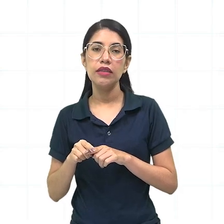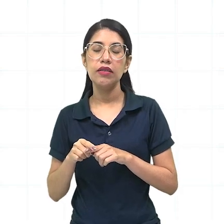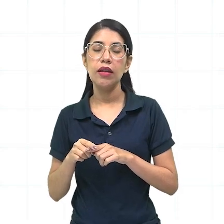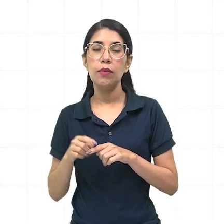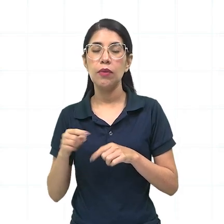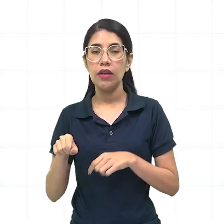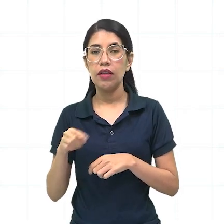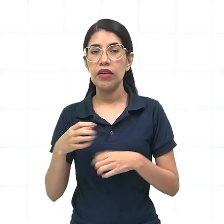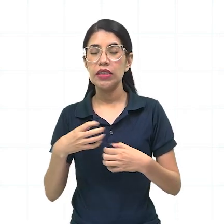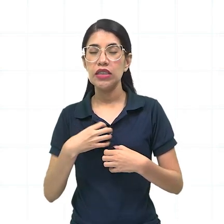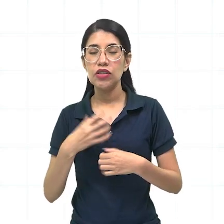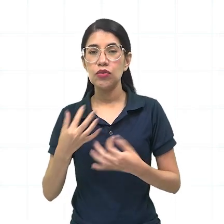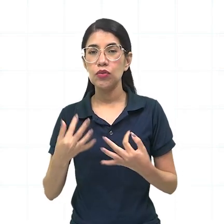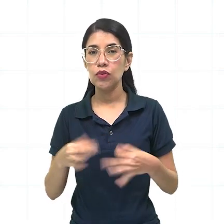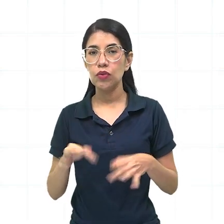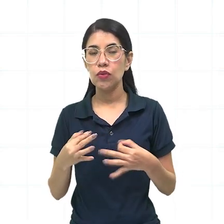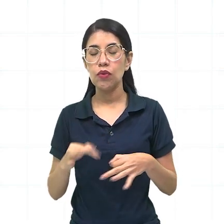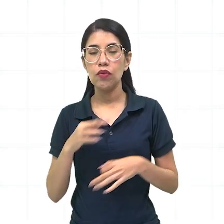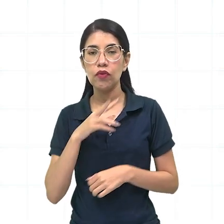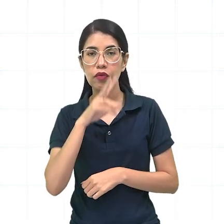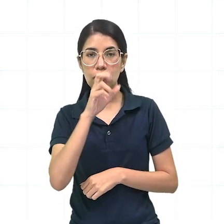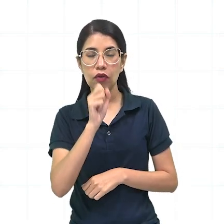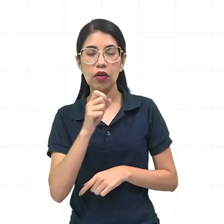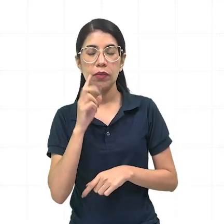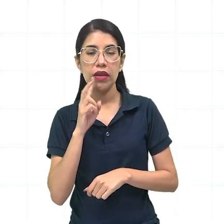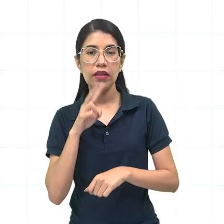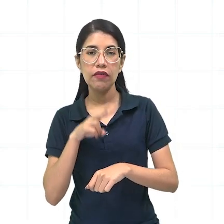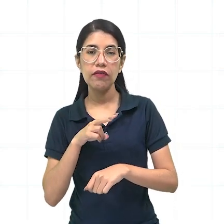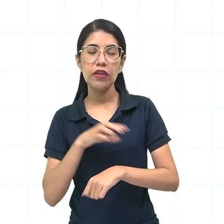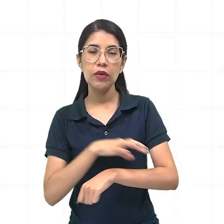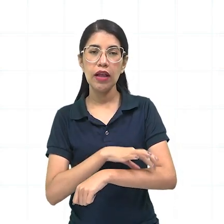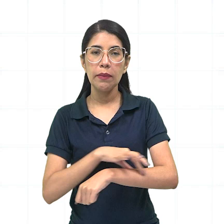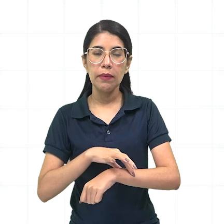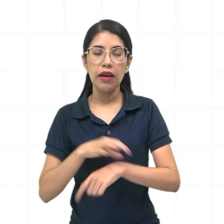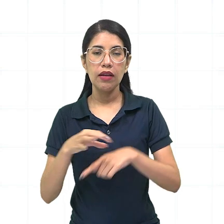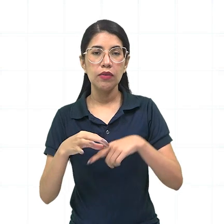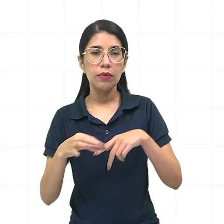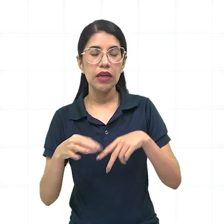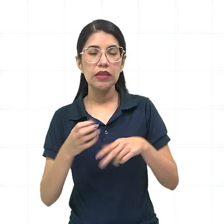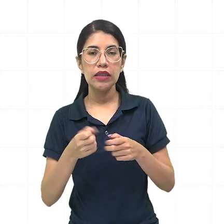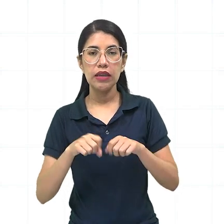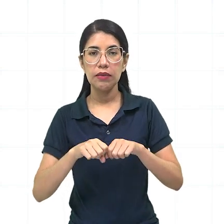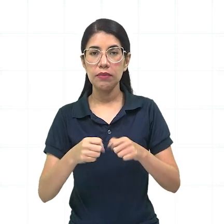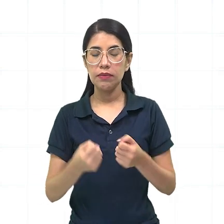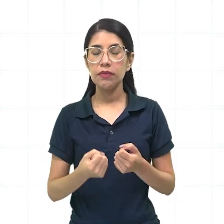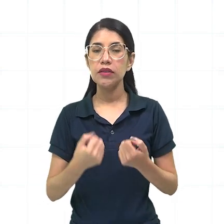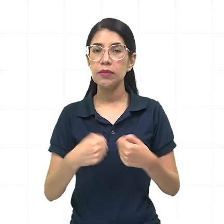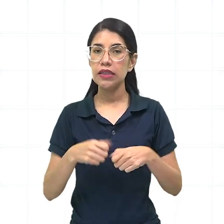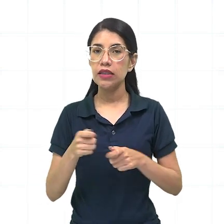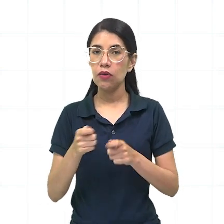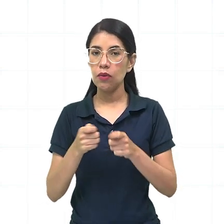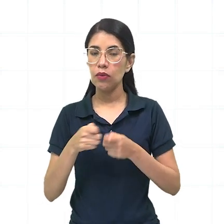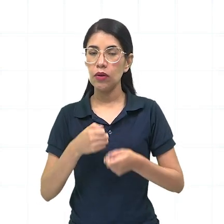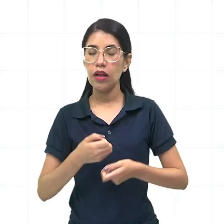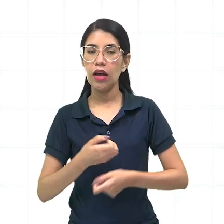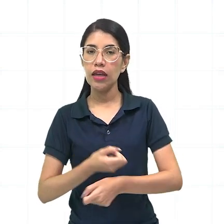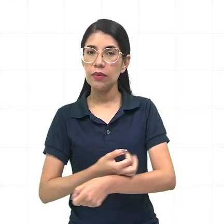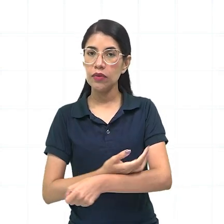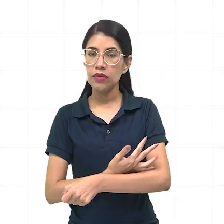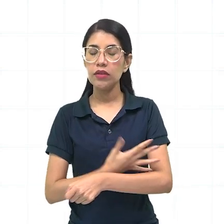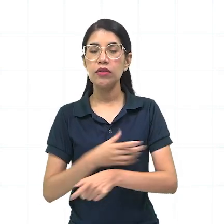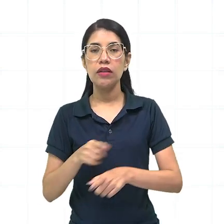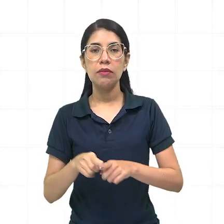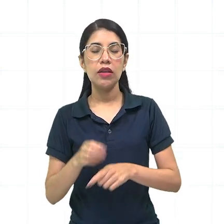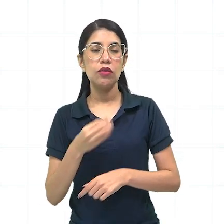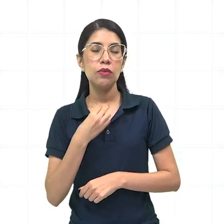desesperado, tanto pela dor quanto por ver ali o seu braço, sua perna quebrada. Então, mantenha controle e não